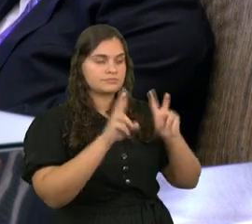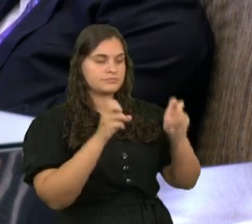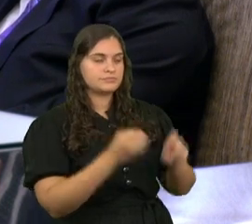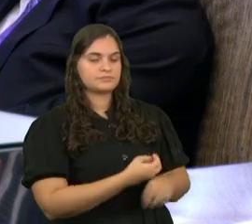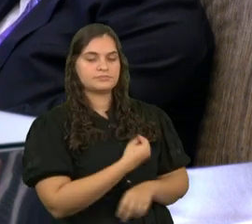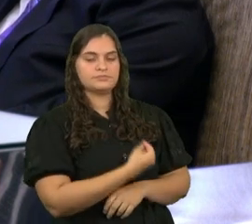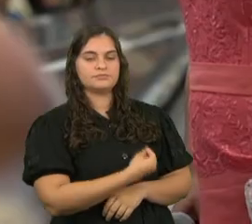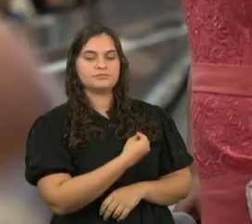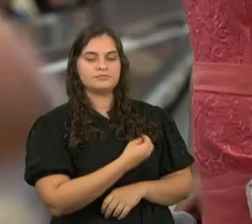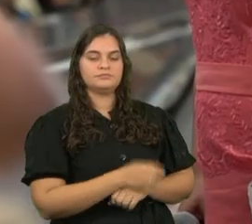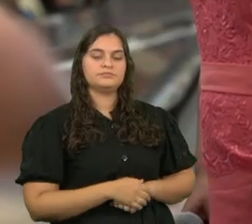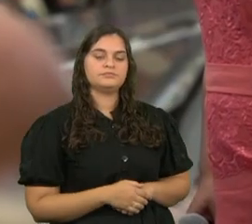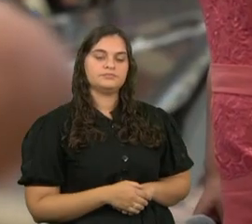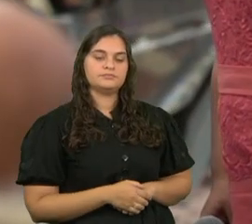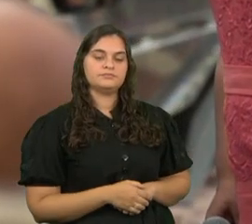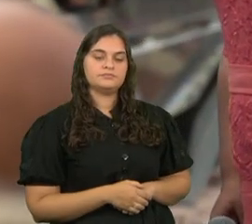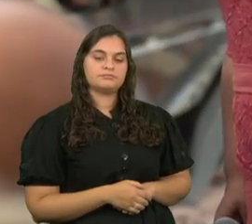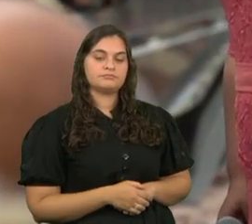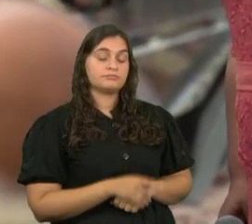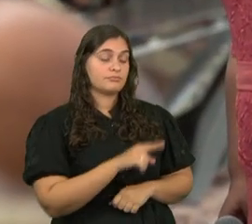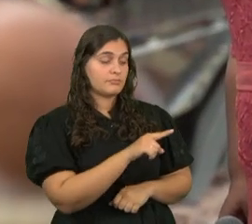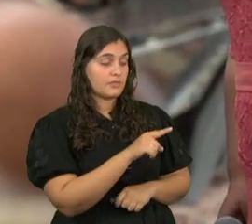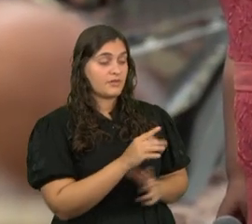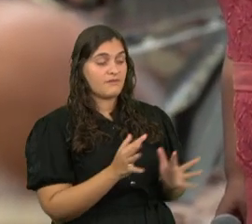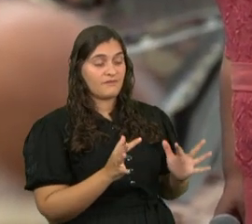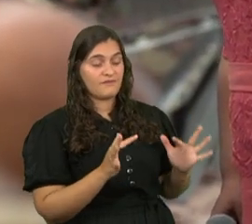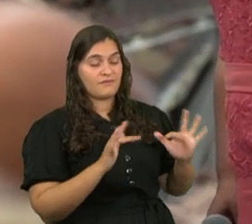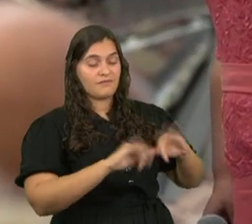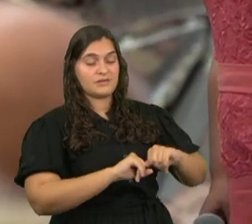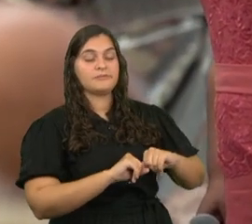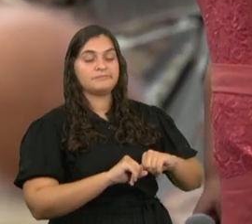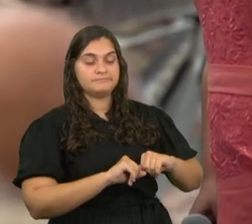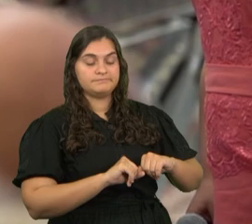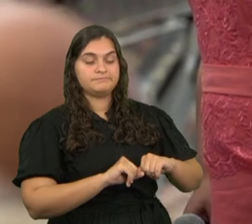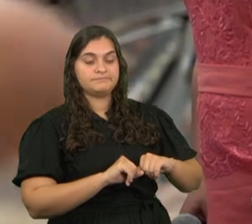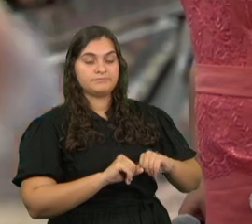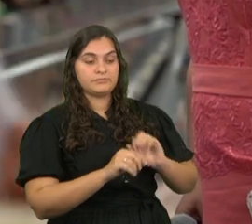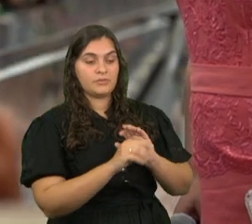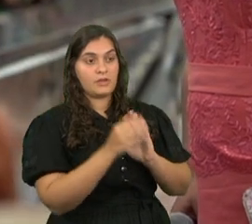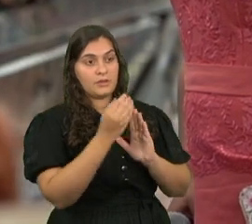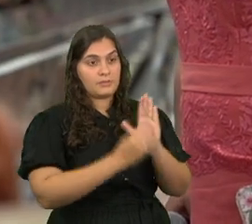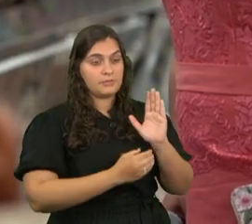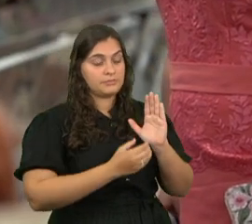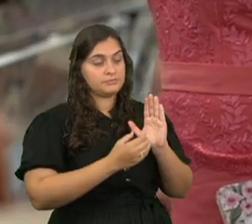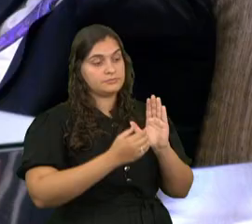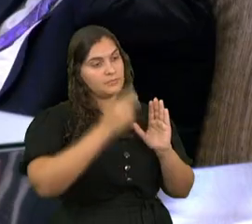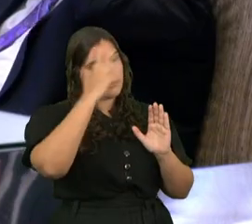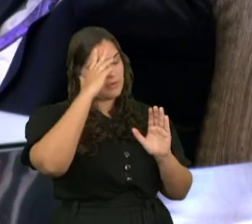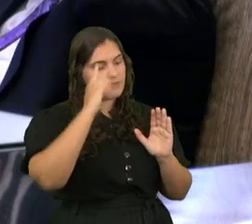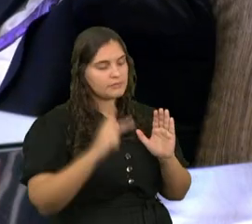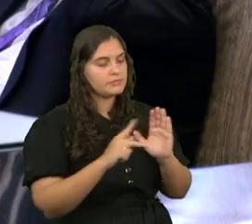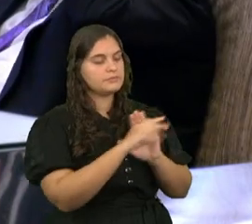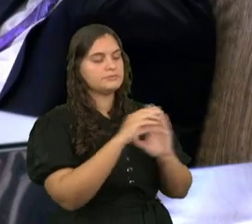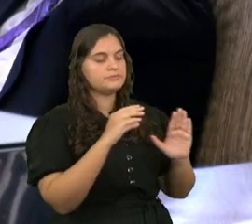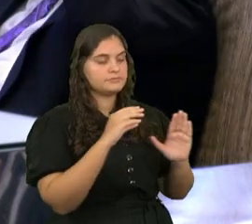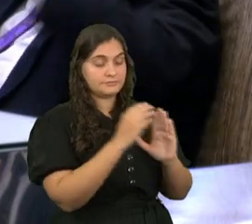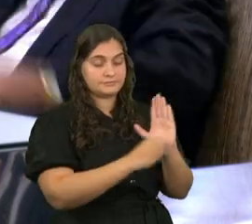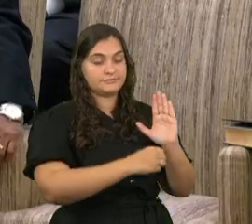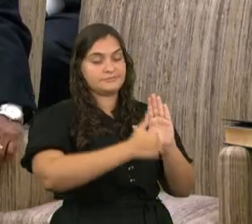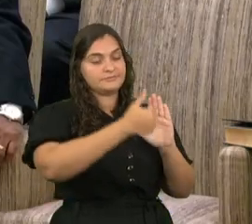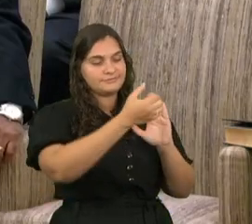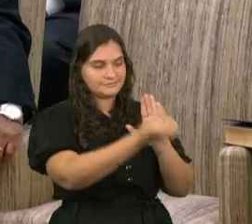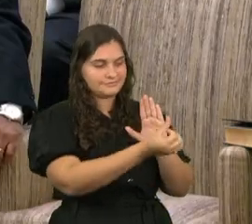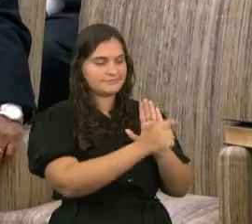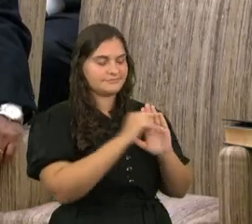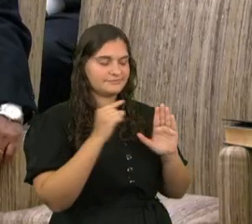vida, ele encerra no capítulo 16 de Provérbios, e o